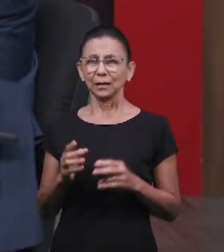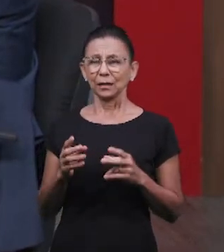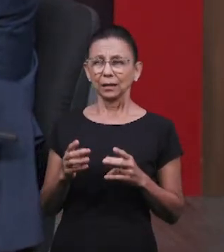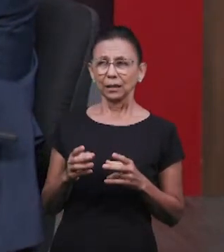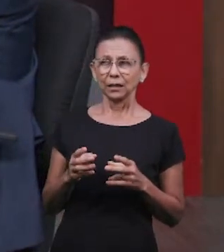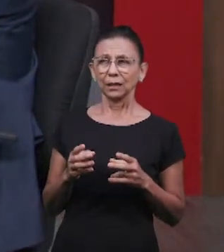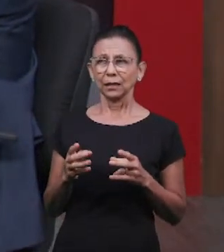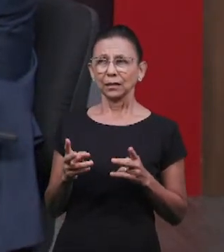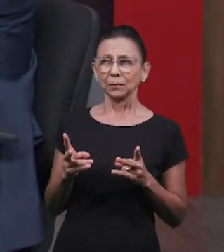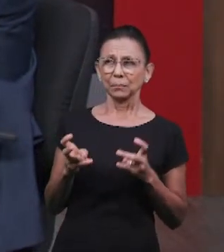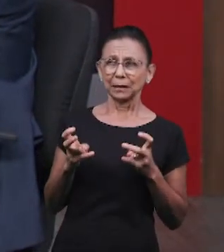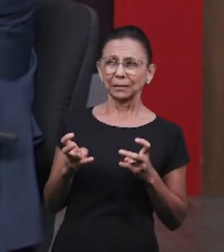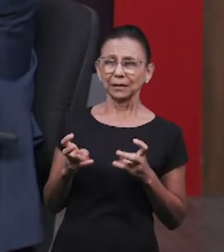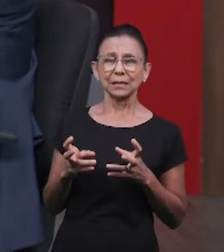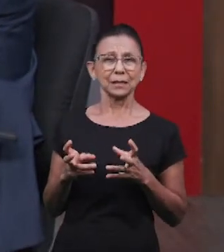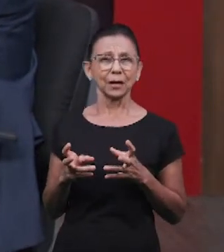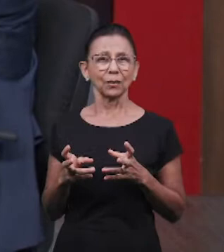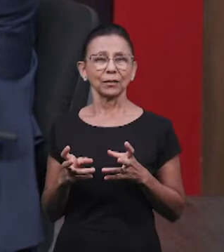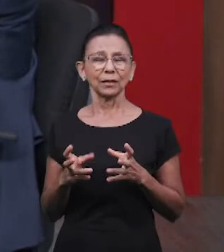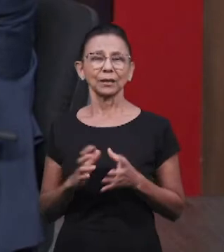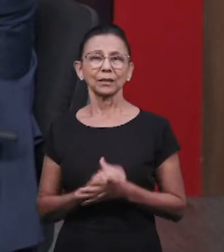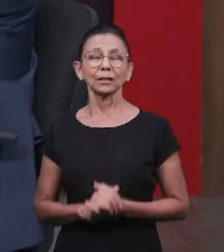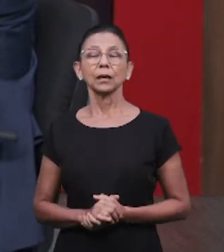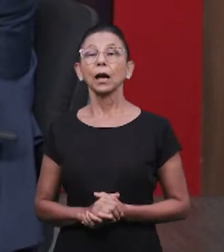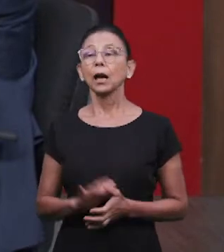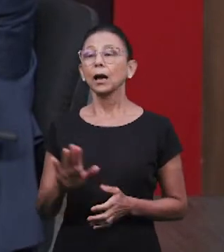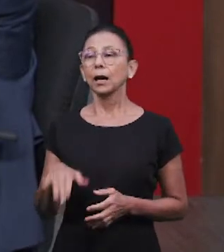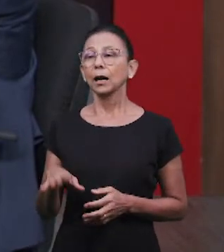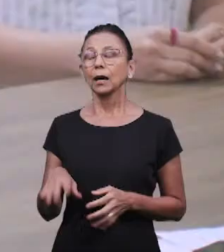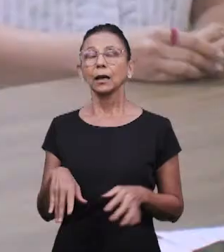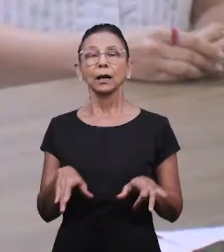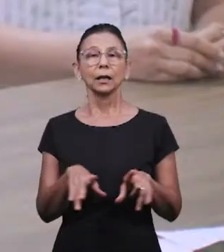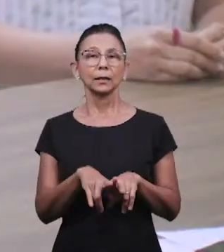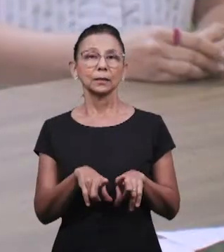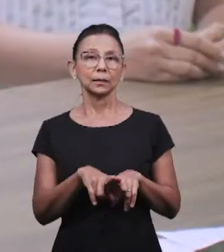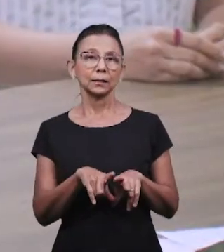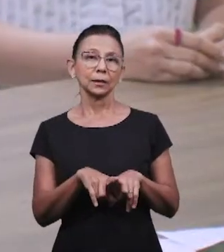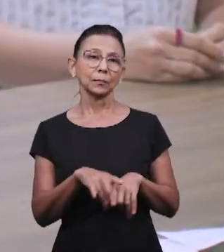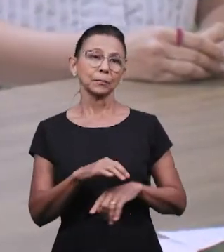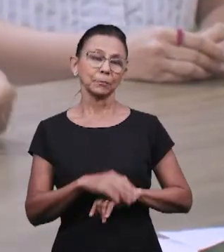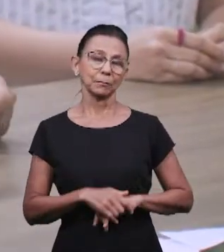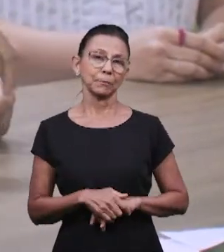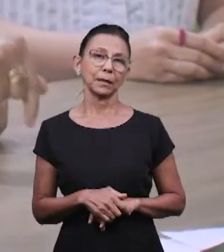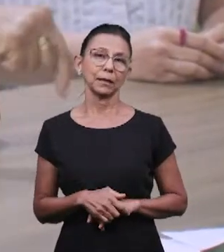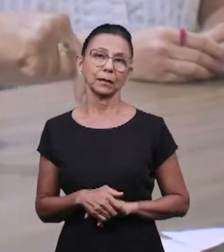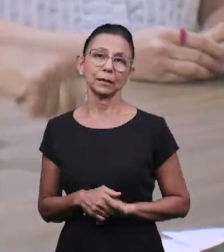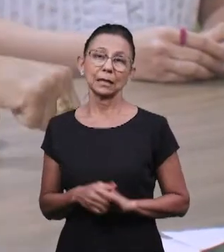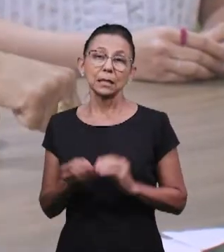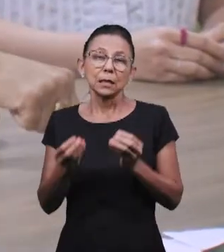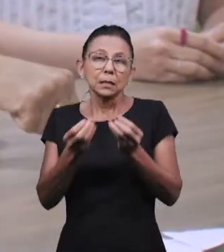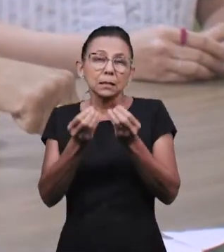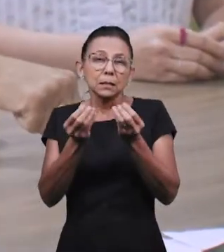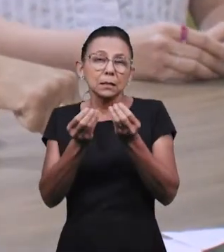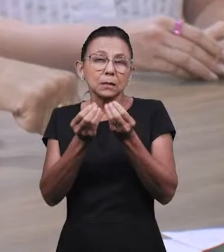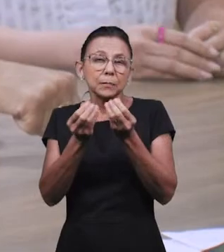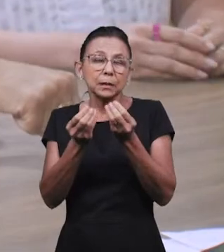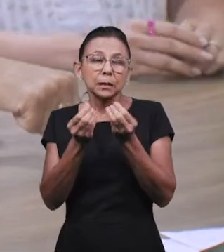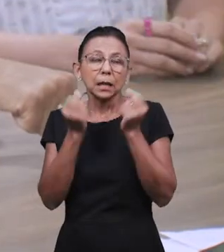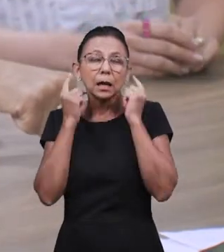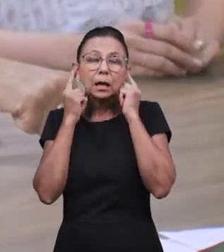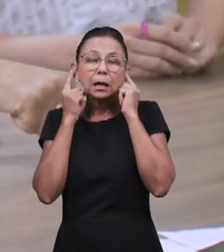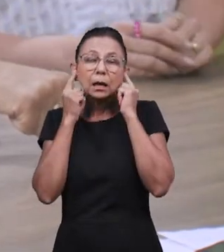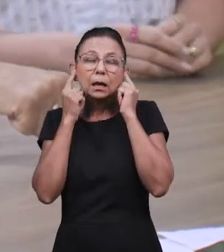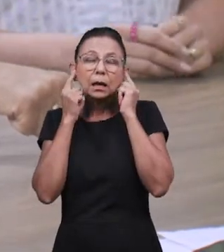Então, isso parece mais dentro dela, né? E isso também tem tanto este lado, quanto também, às vezes, há uma sensibilidade